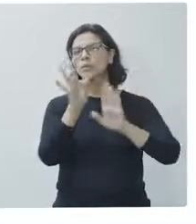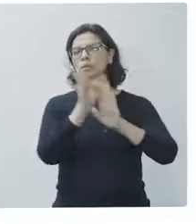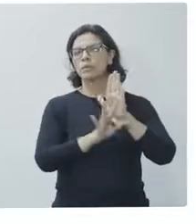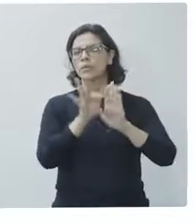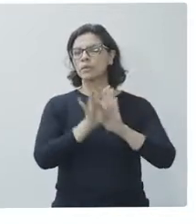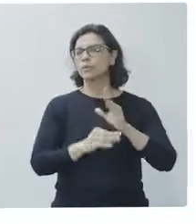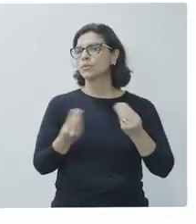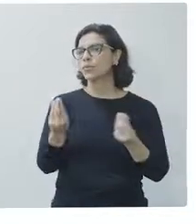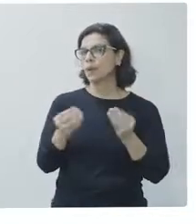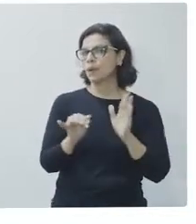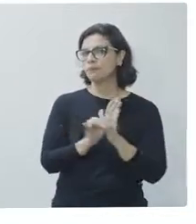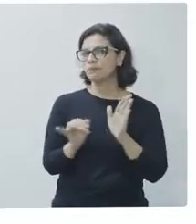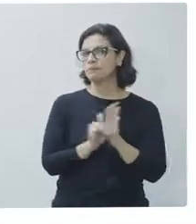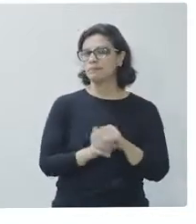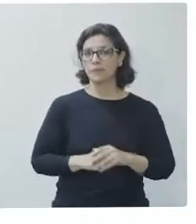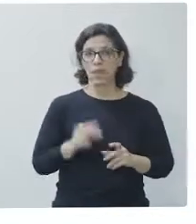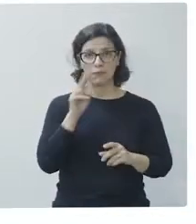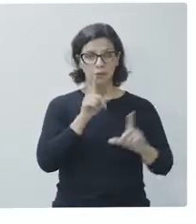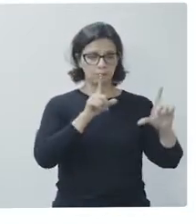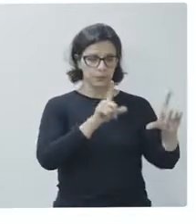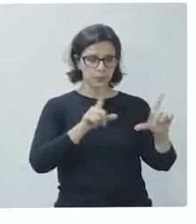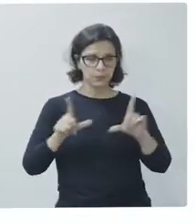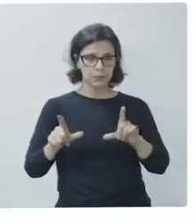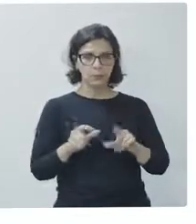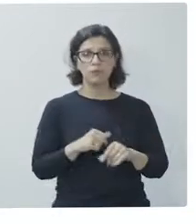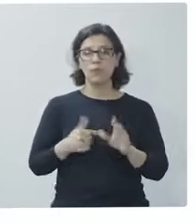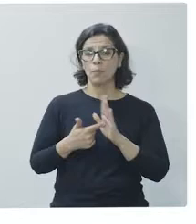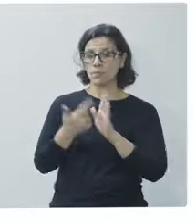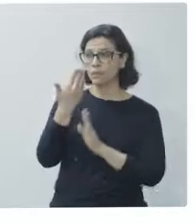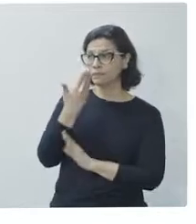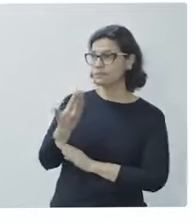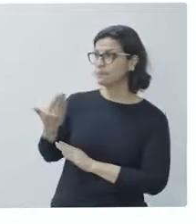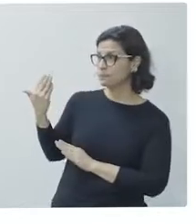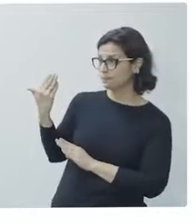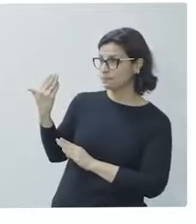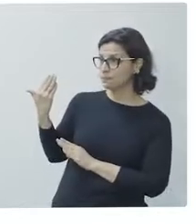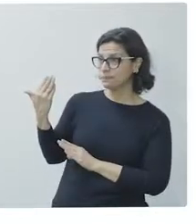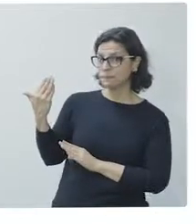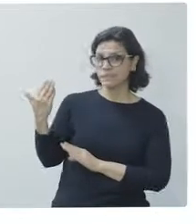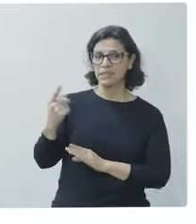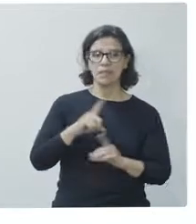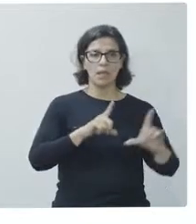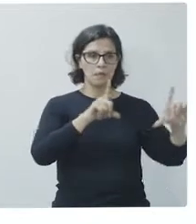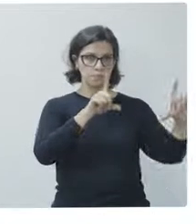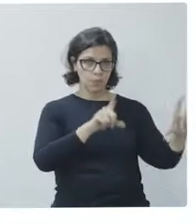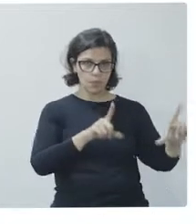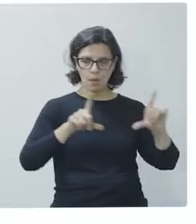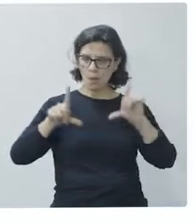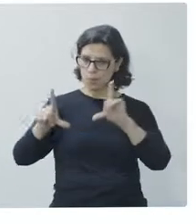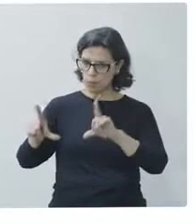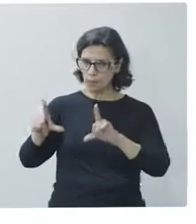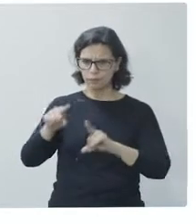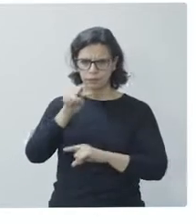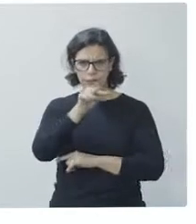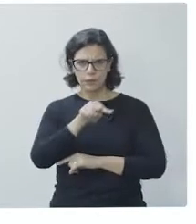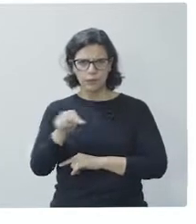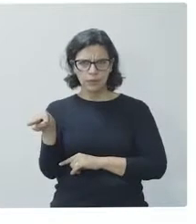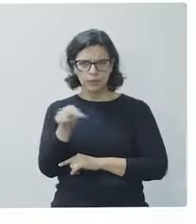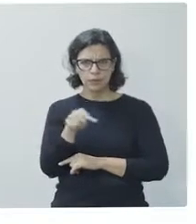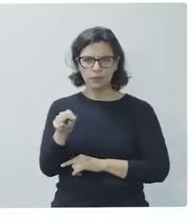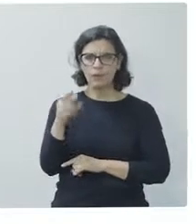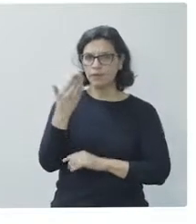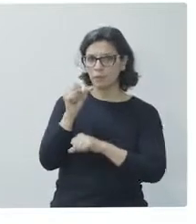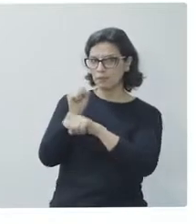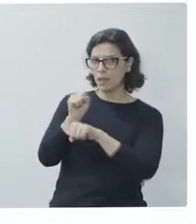do conto? Viram as duas imagens? Vou mostrar novamente para vocês. Olha só, tenho essas duas imagens. Vou deixar